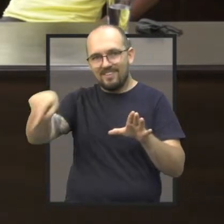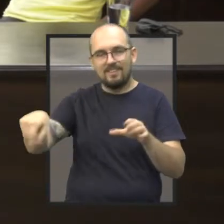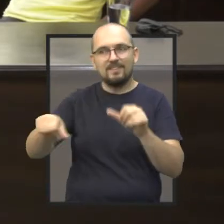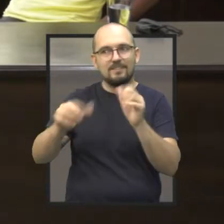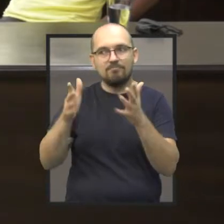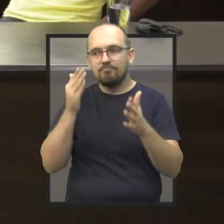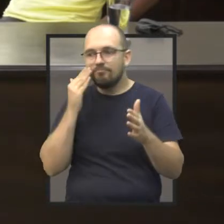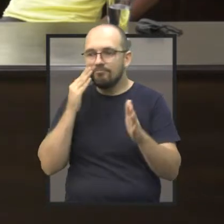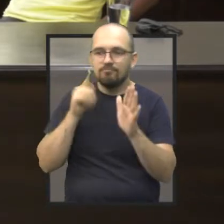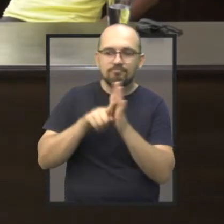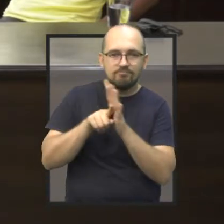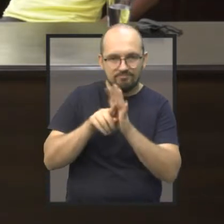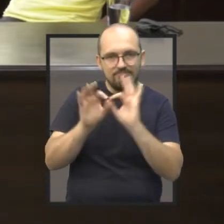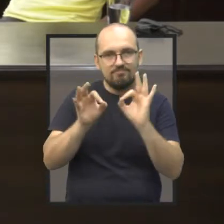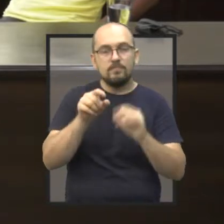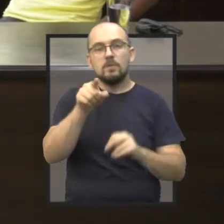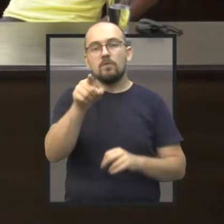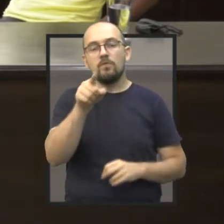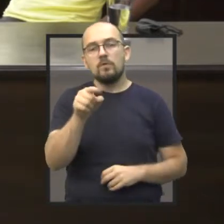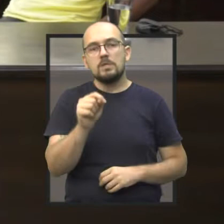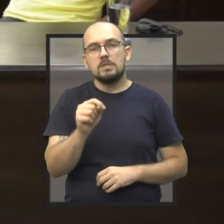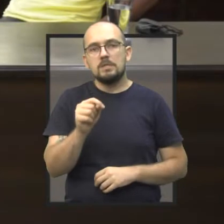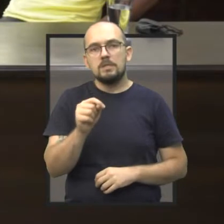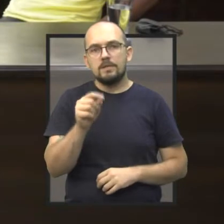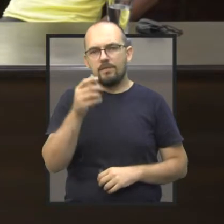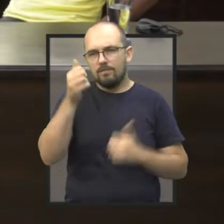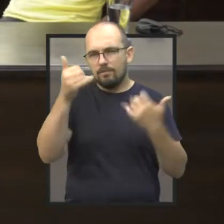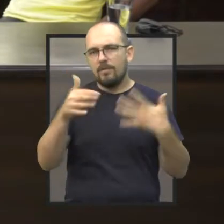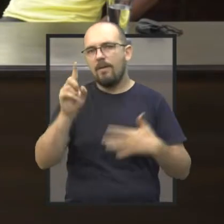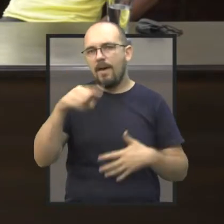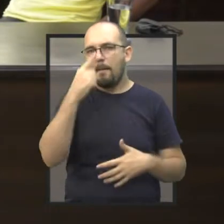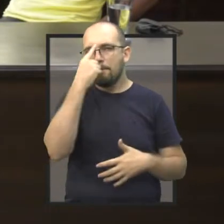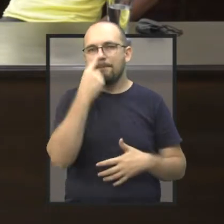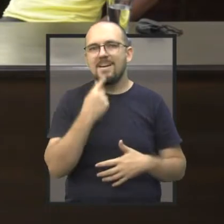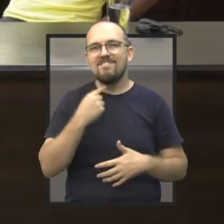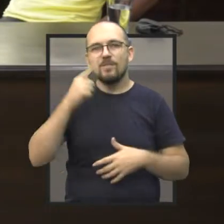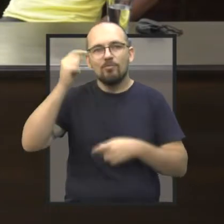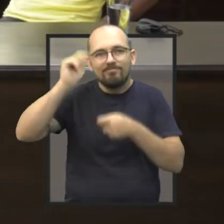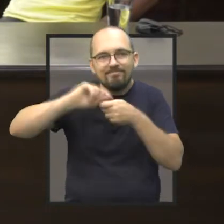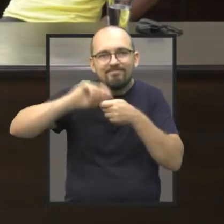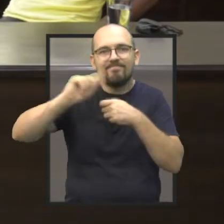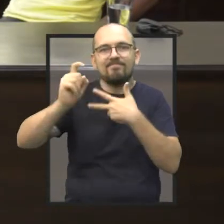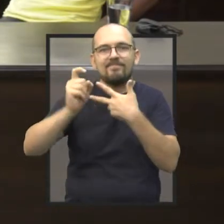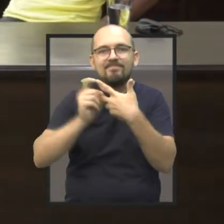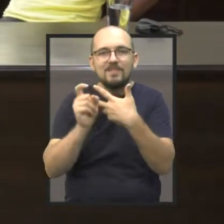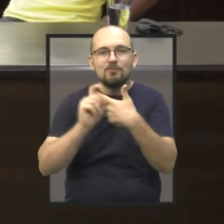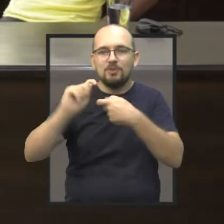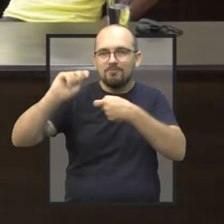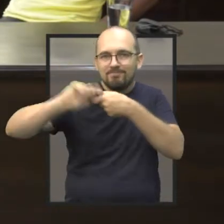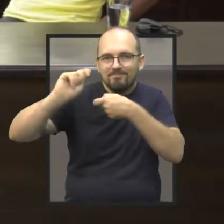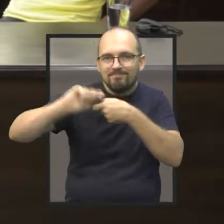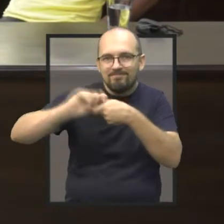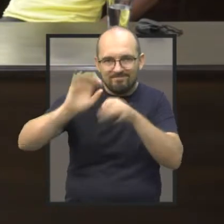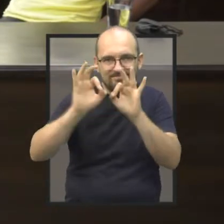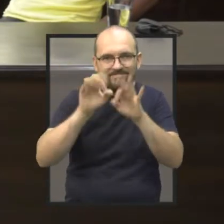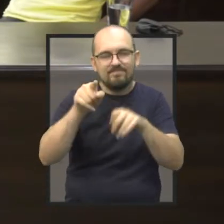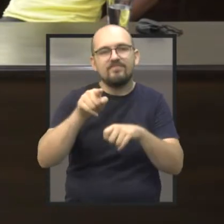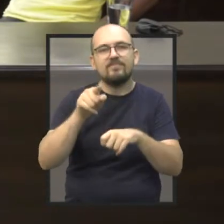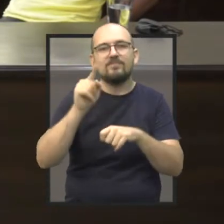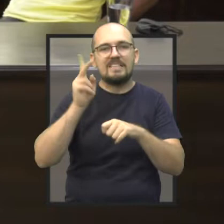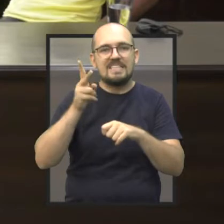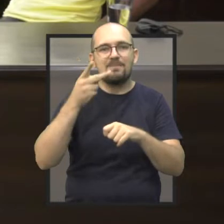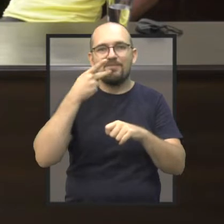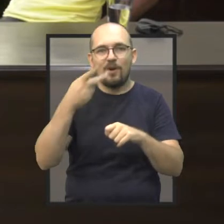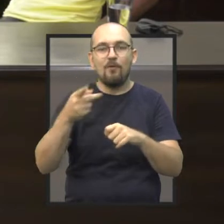assuntos. E como o senhor disse, o senhor tem esse perfil executivo, né? Como o senhor sempre colocou aqui, inclusive nos